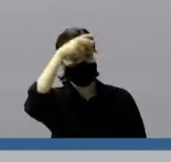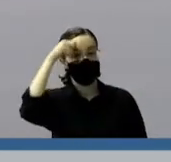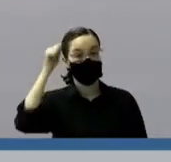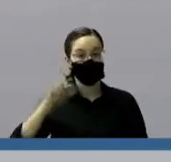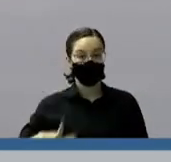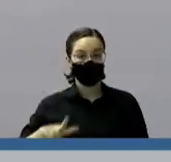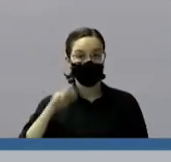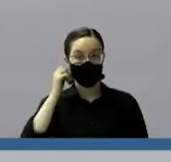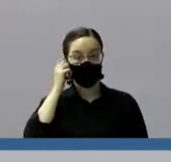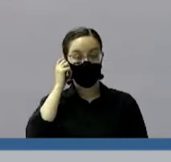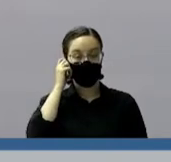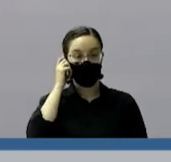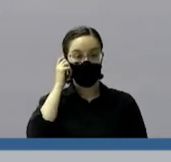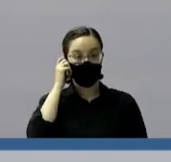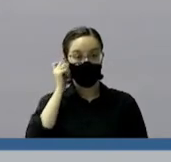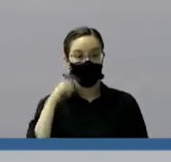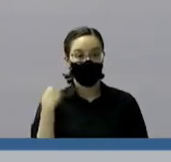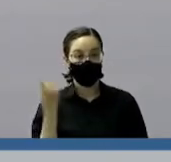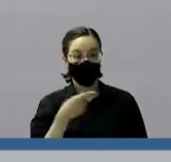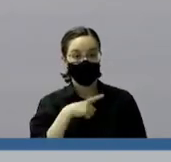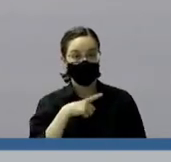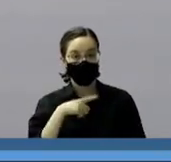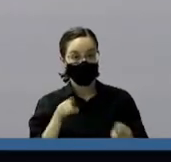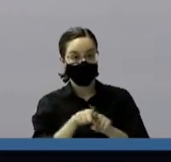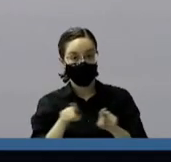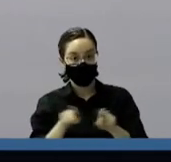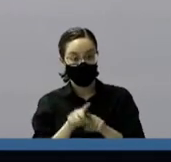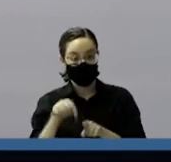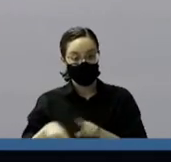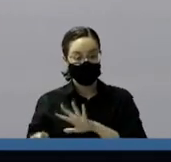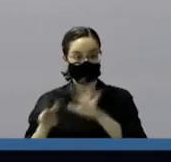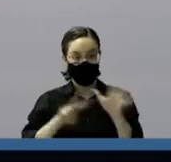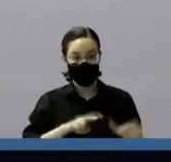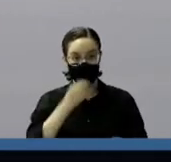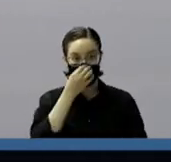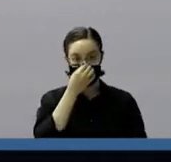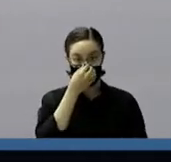do Sul. E nós estamos também, nessa semana,